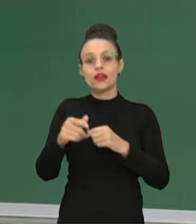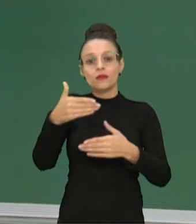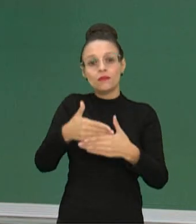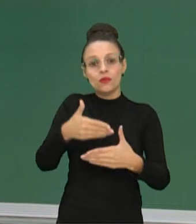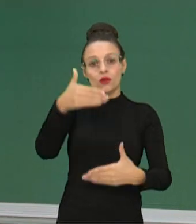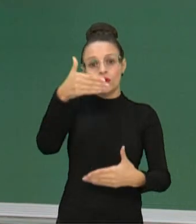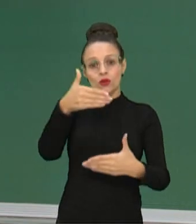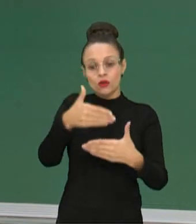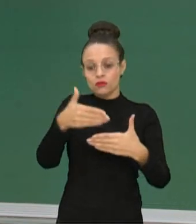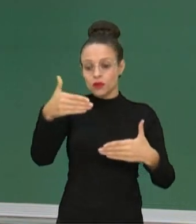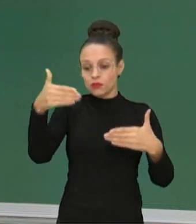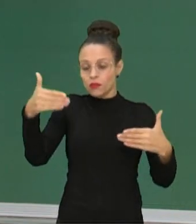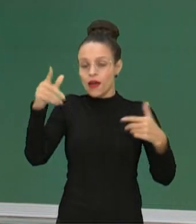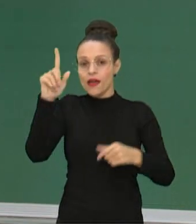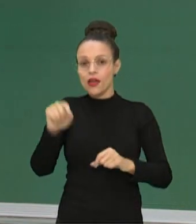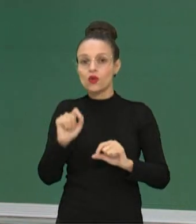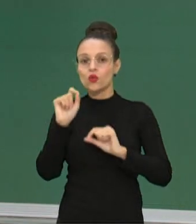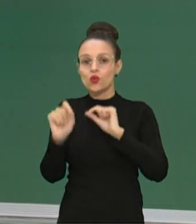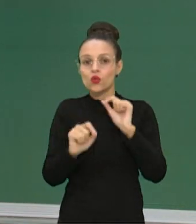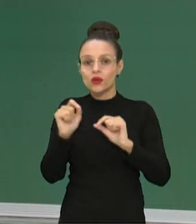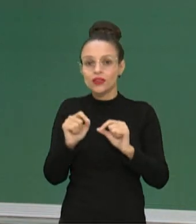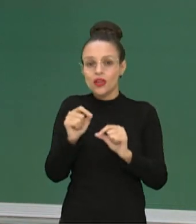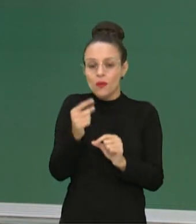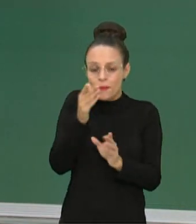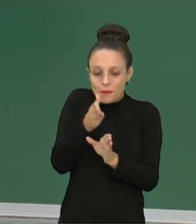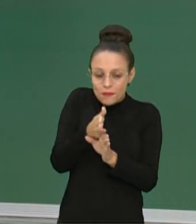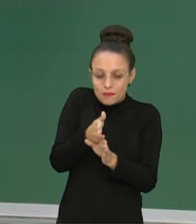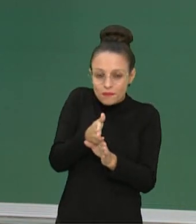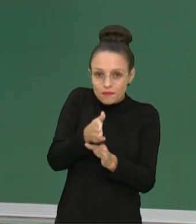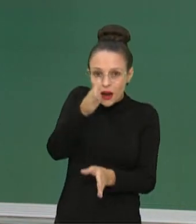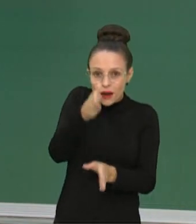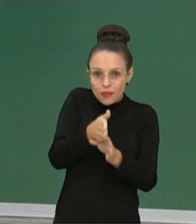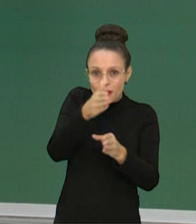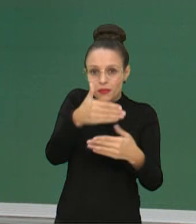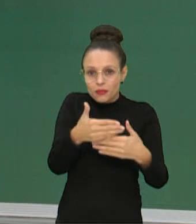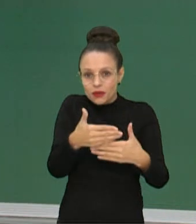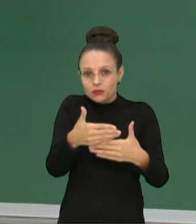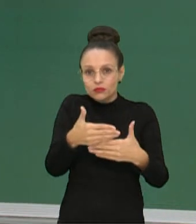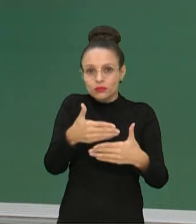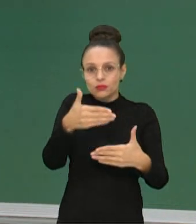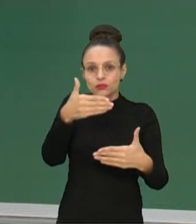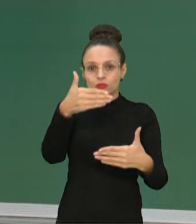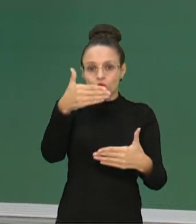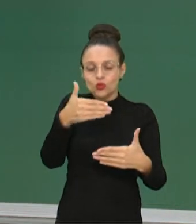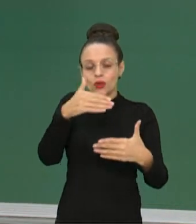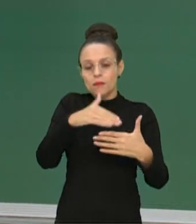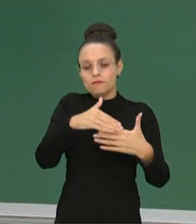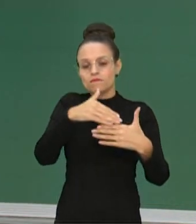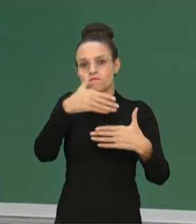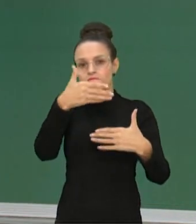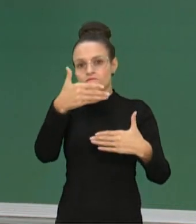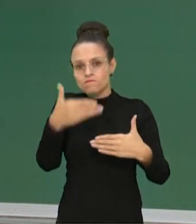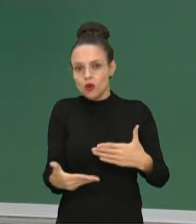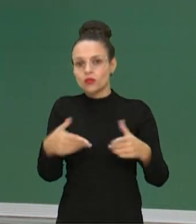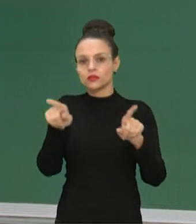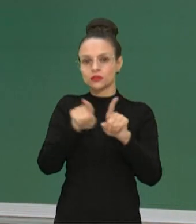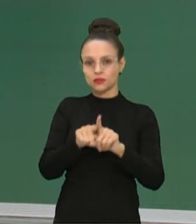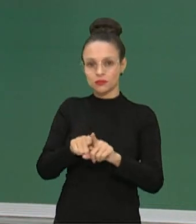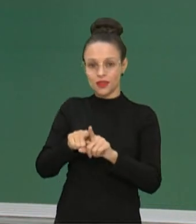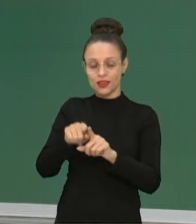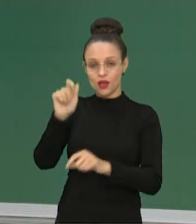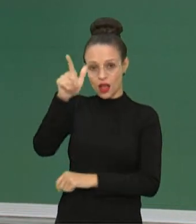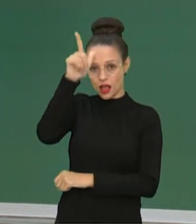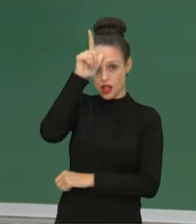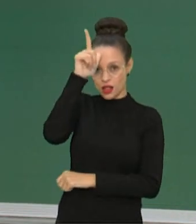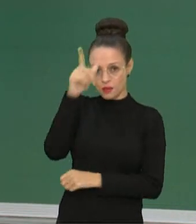uma parcela pequenininha da chamada Cortina de Ferro. Mas quando ele tomba e a Alemanha